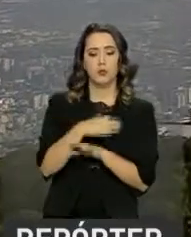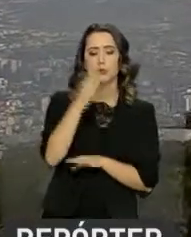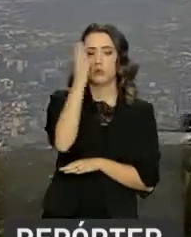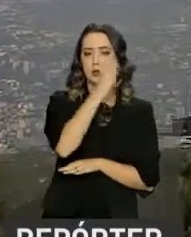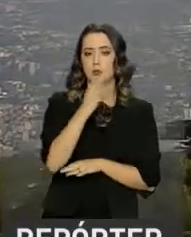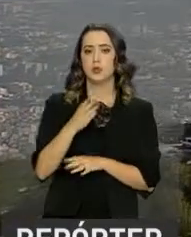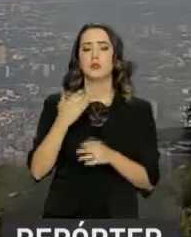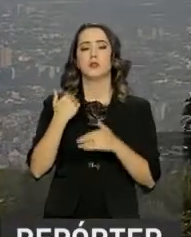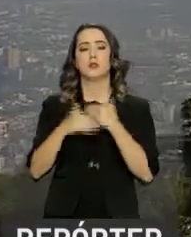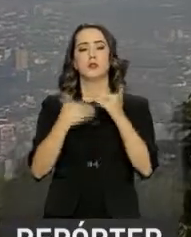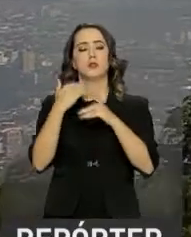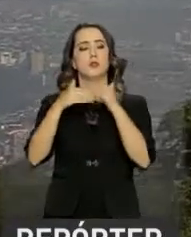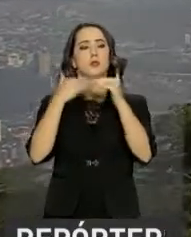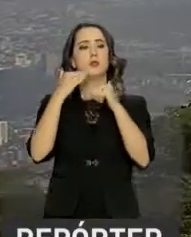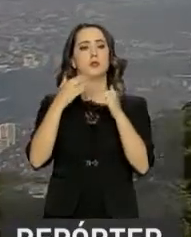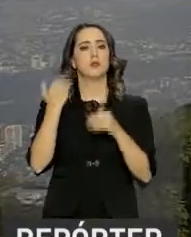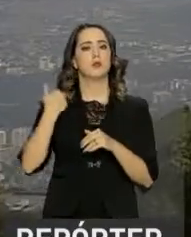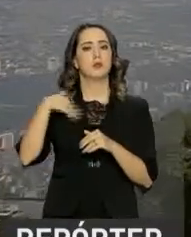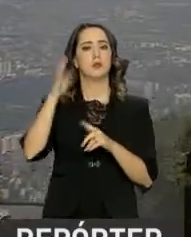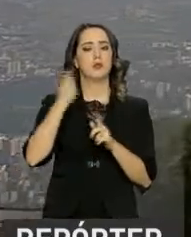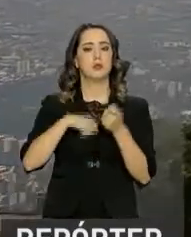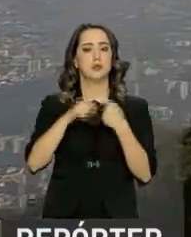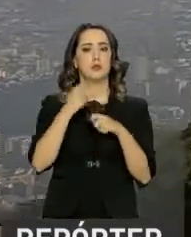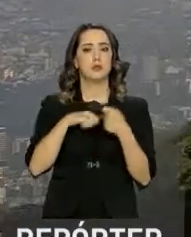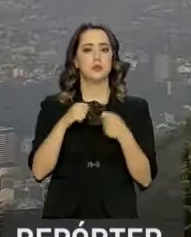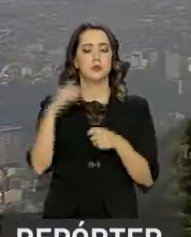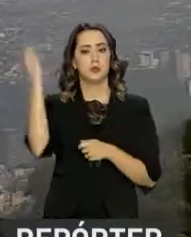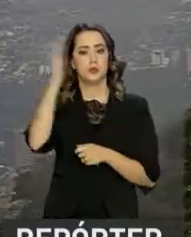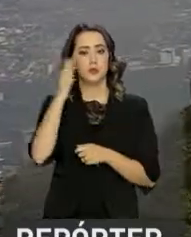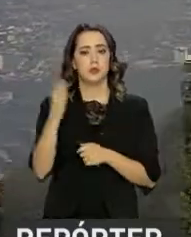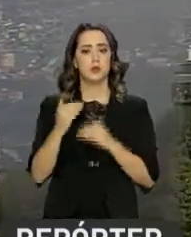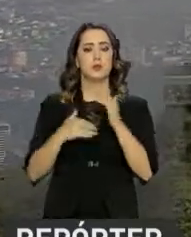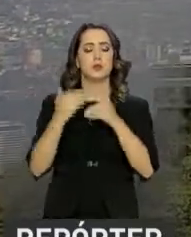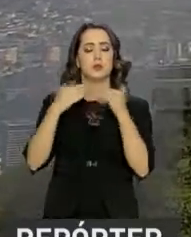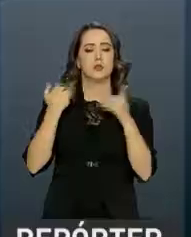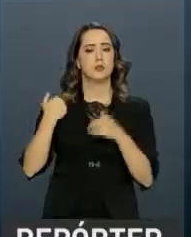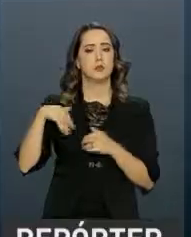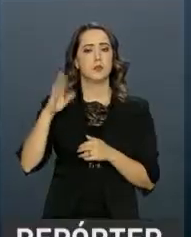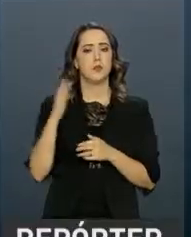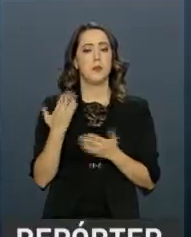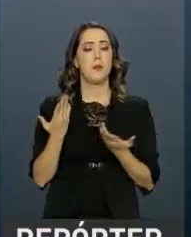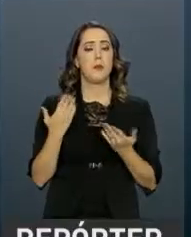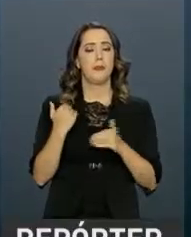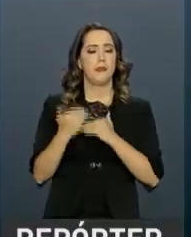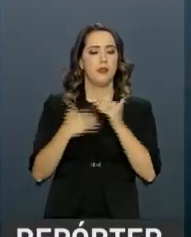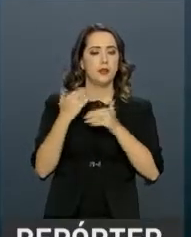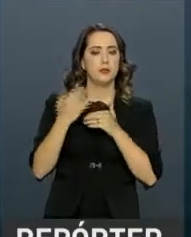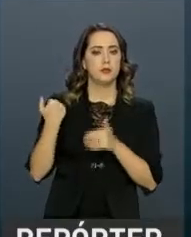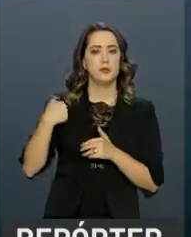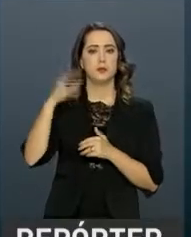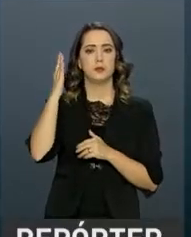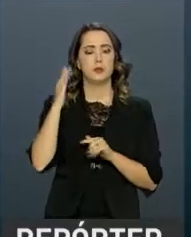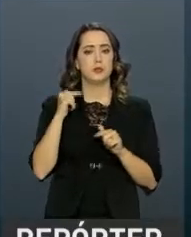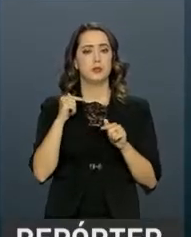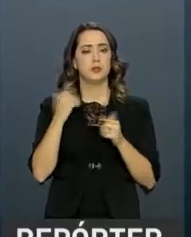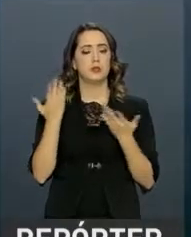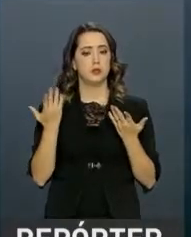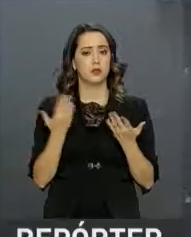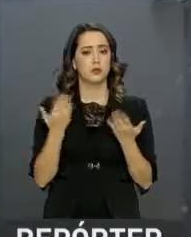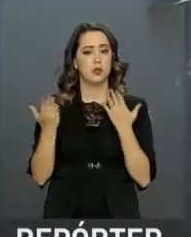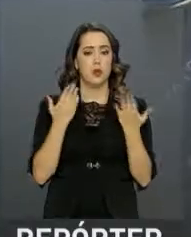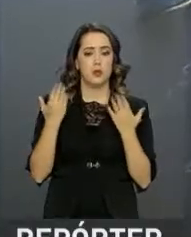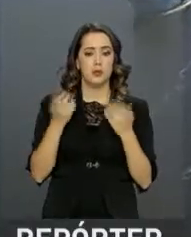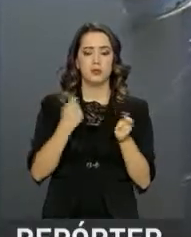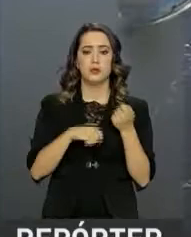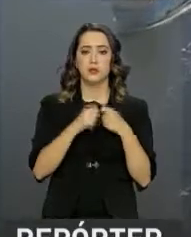brasileiro cresceu muito mais do que a economia nacional, vem crescendo muito mais, crescerá mais do que a economia nacional brasileira,